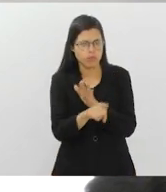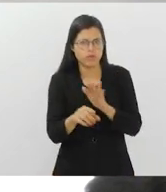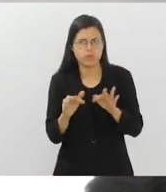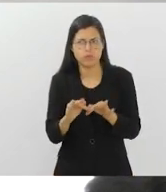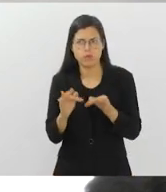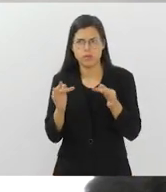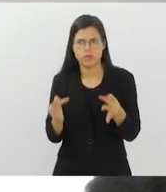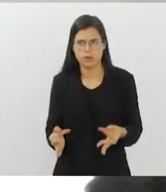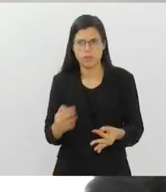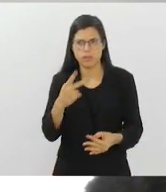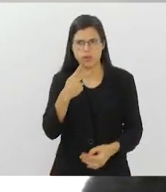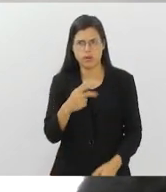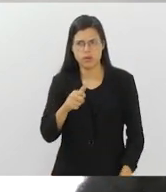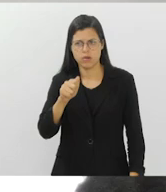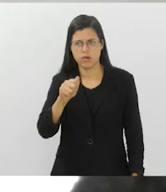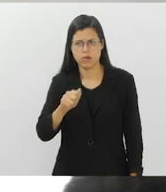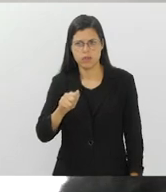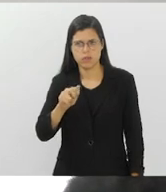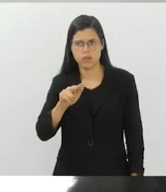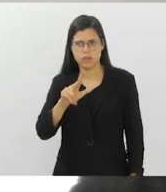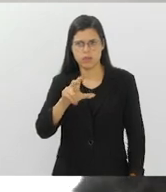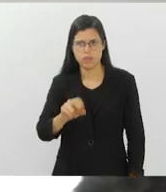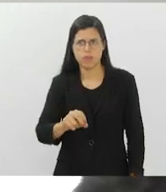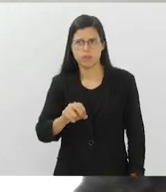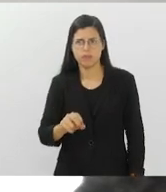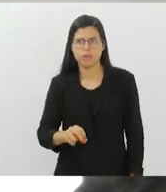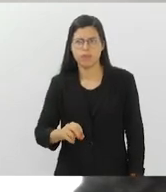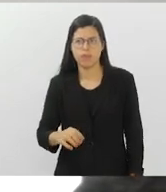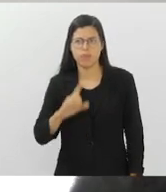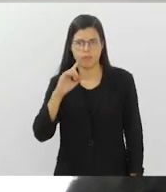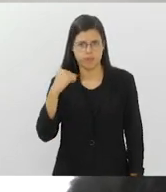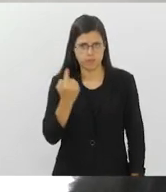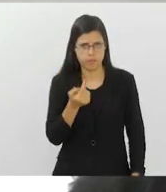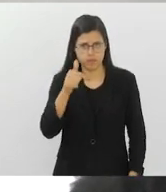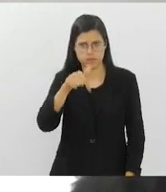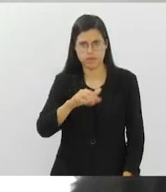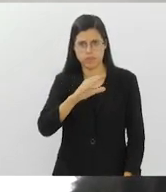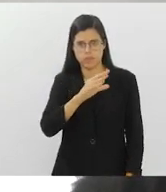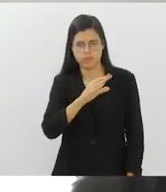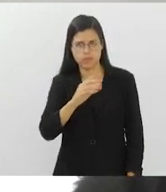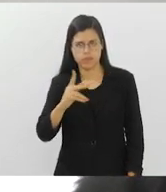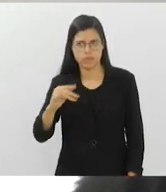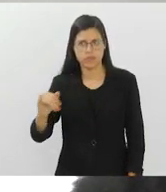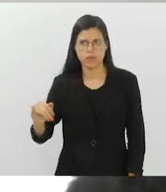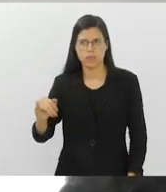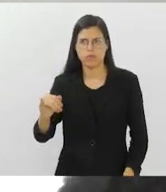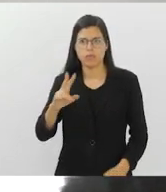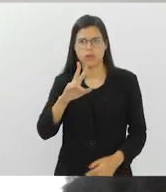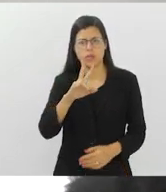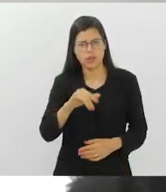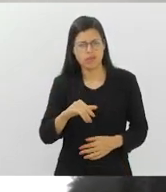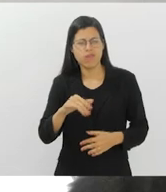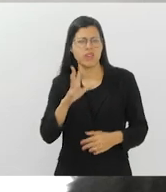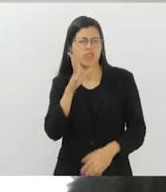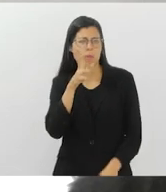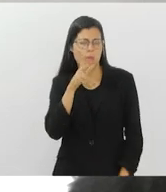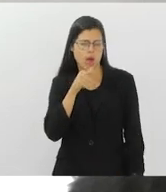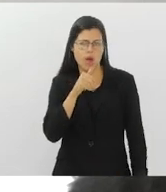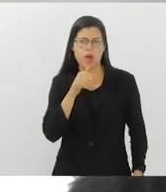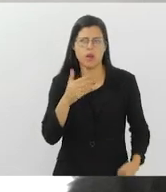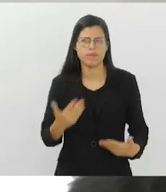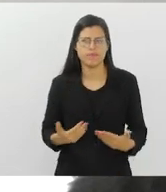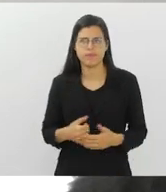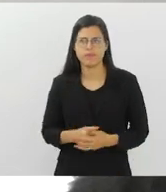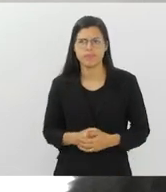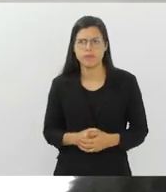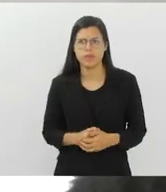Paulo, doutor Paulo. Se nós estamos aqui na CPI, que vai durar tempos, a gente ouvindo